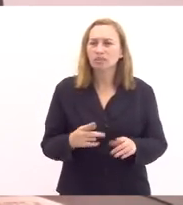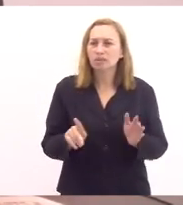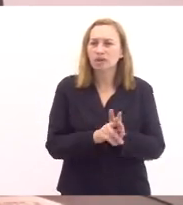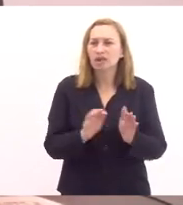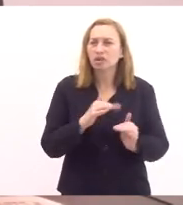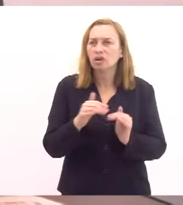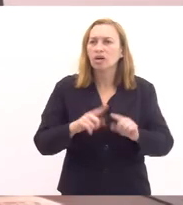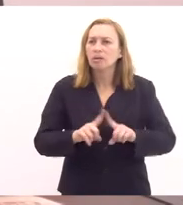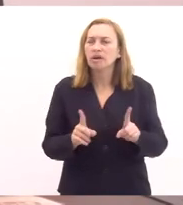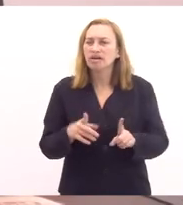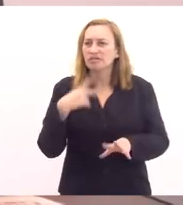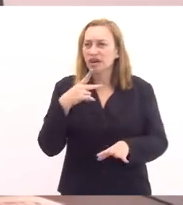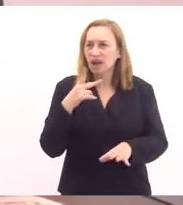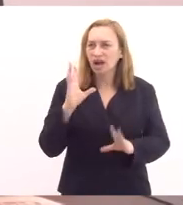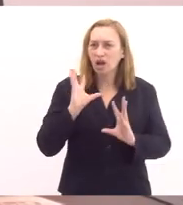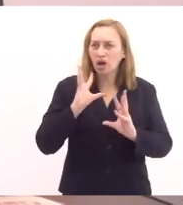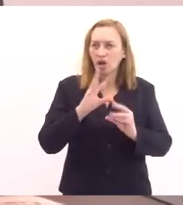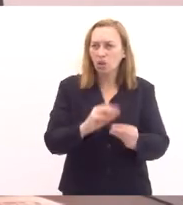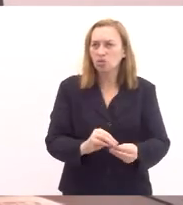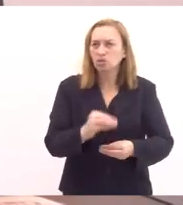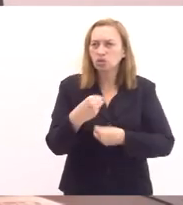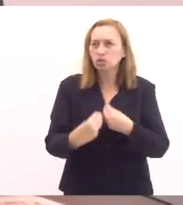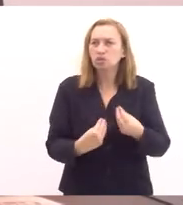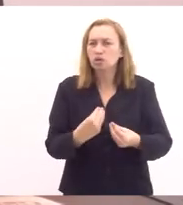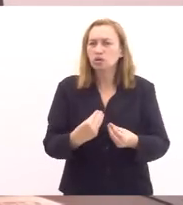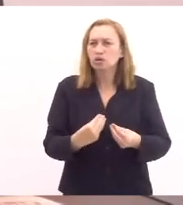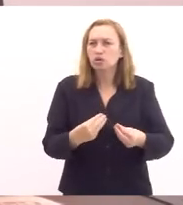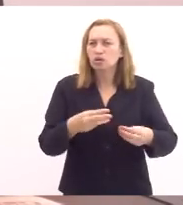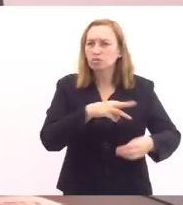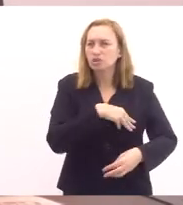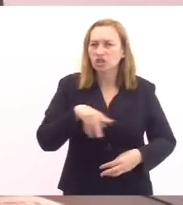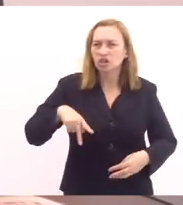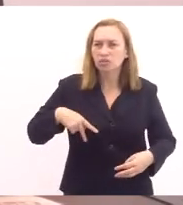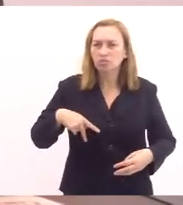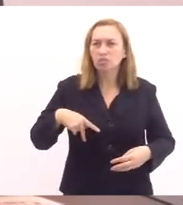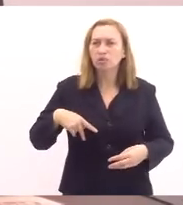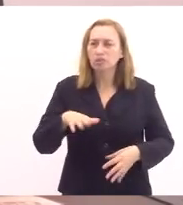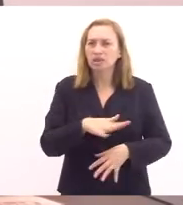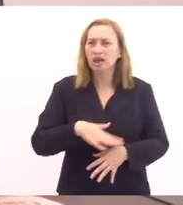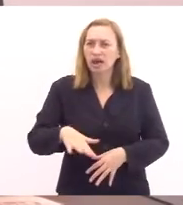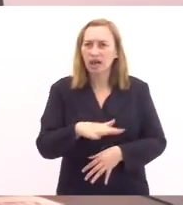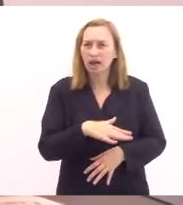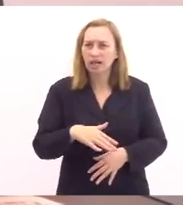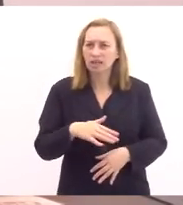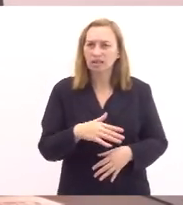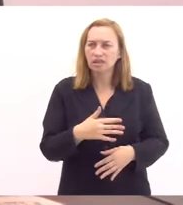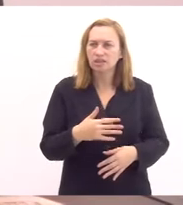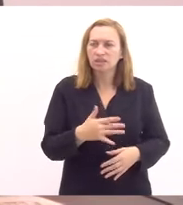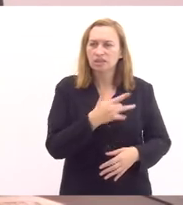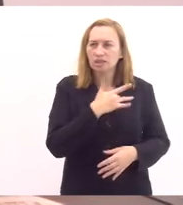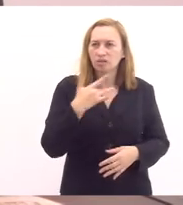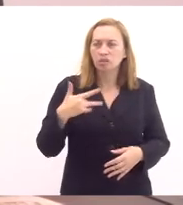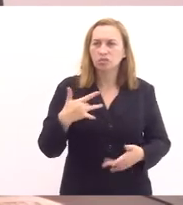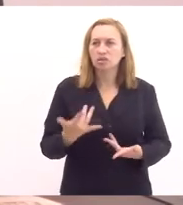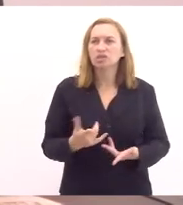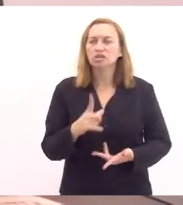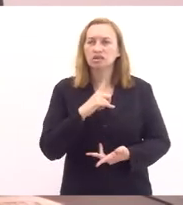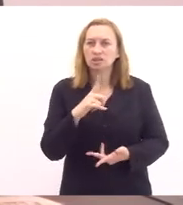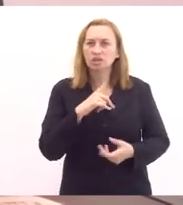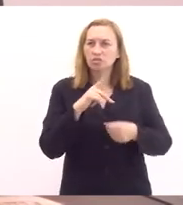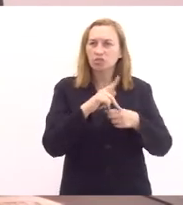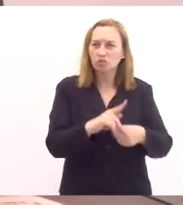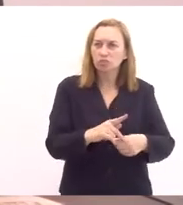todos dizer de forma muito resumida como é a atuação do mexer a era da tutela coletiva da Saúde nós temos